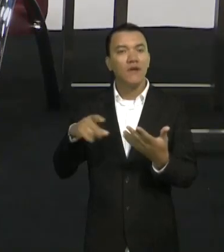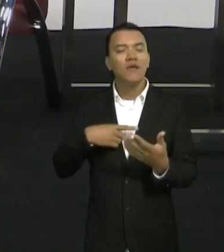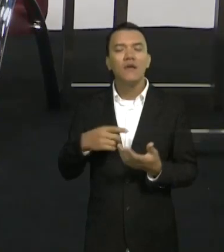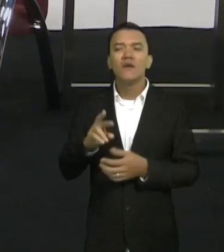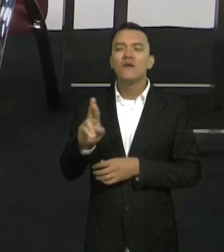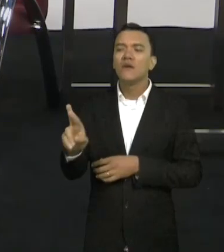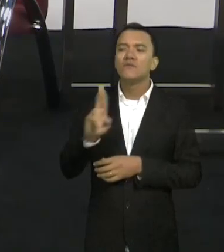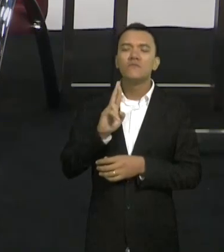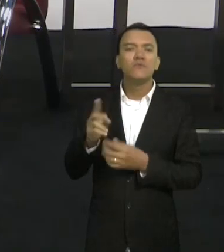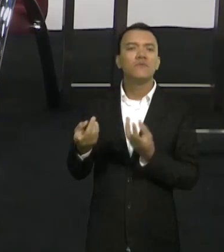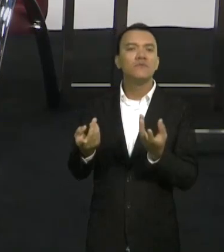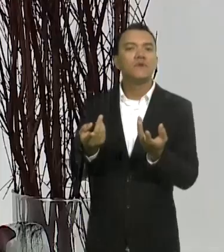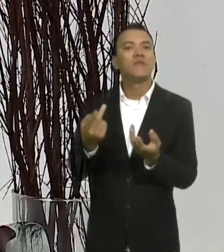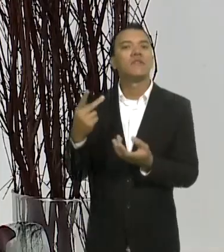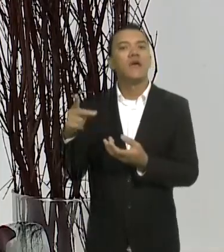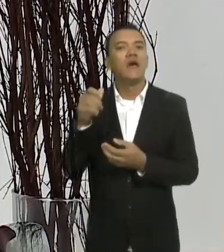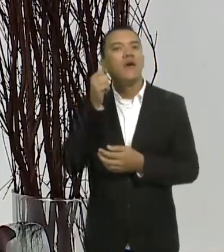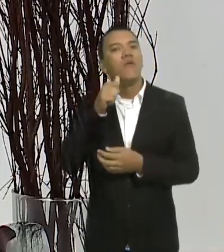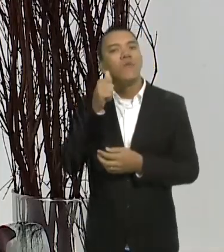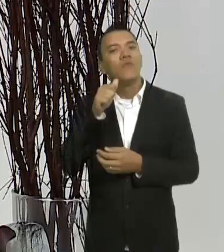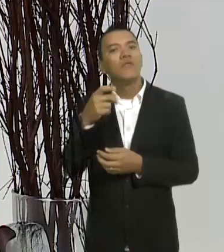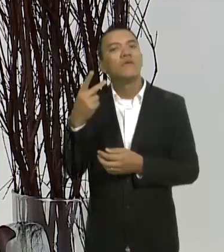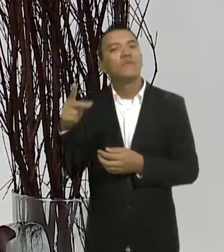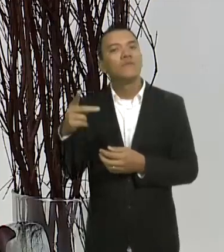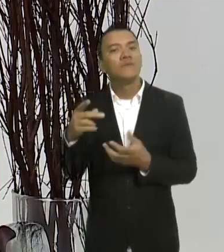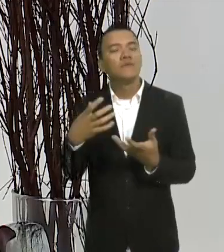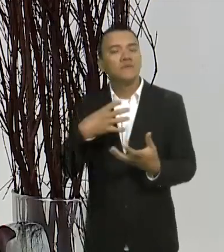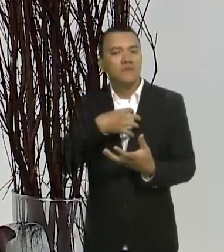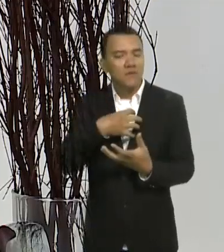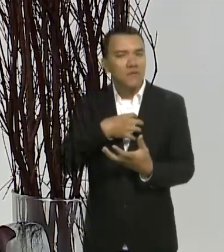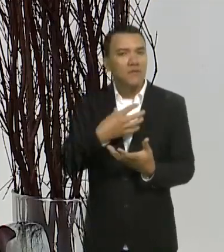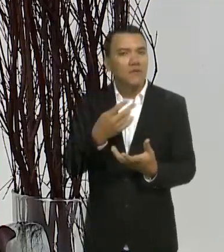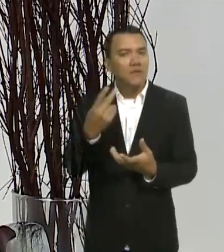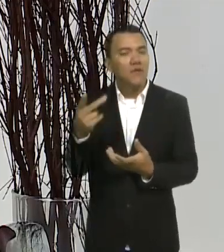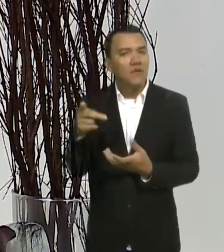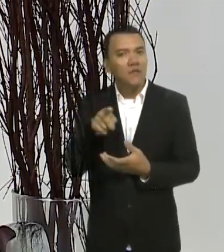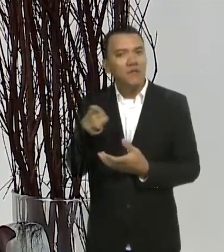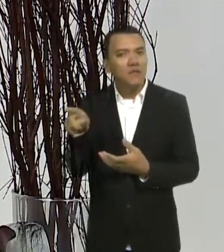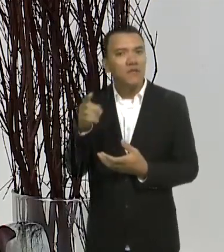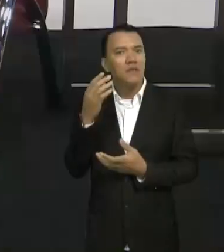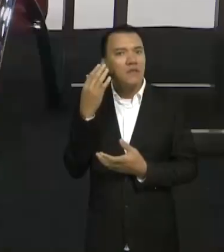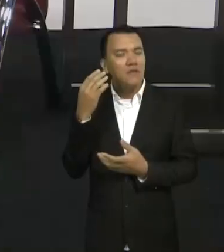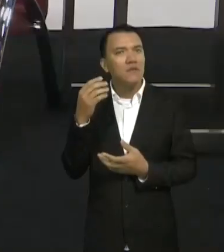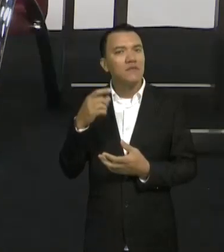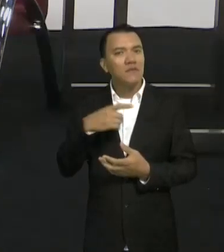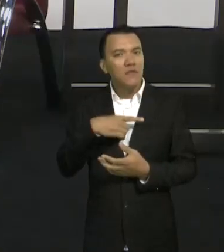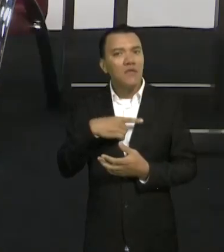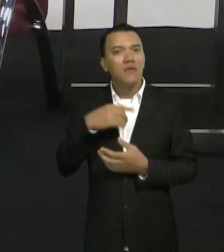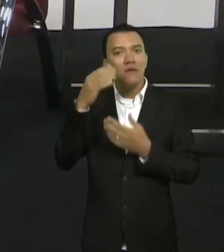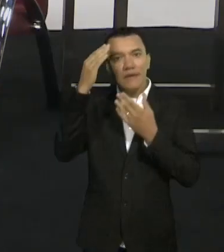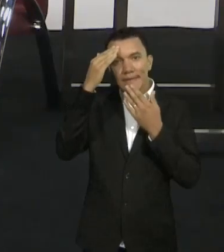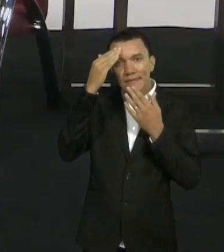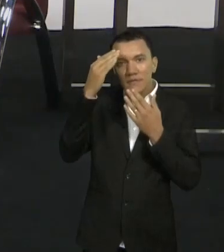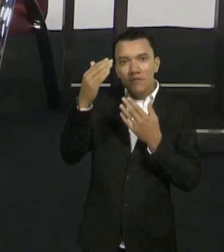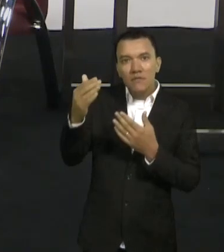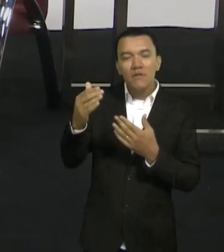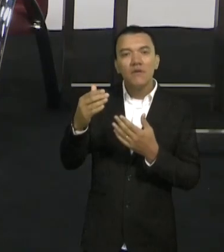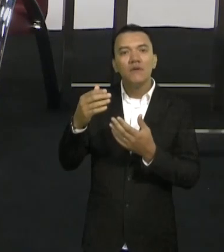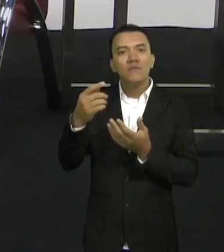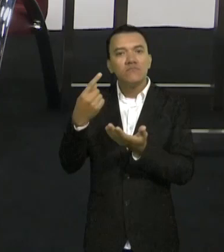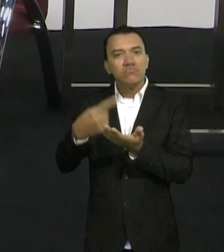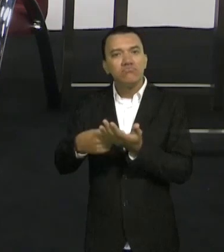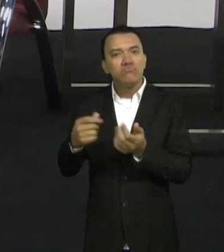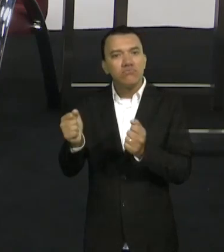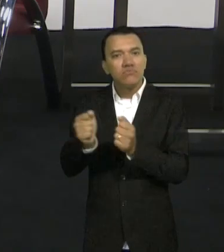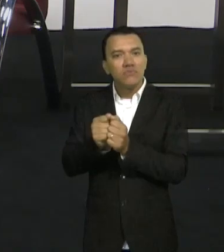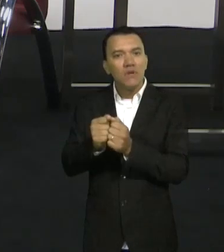retorno, a resposta dessas mulheres para ti? Você sente isso, que elas que têm uma gratidão, que têm uma parceria, que têm